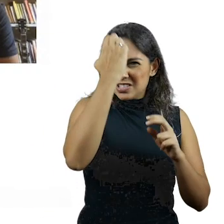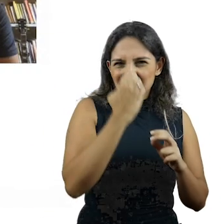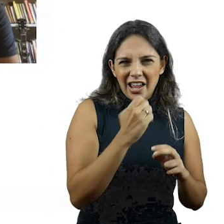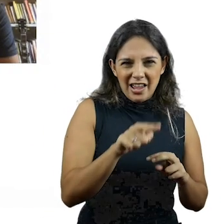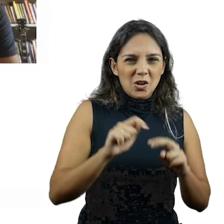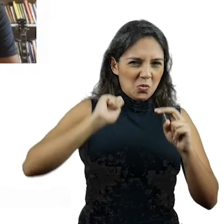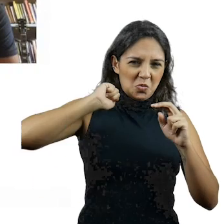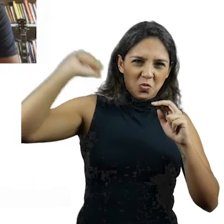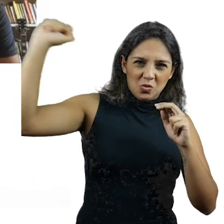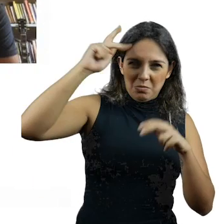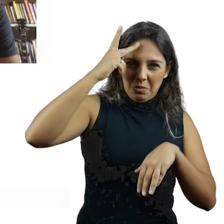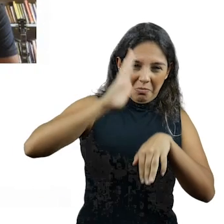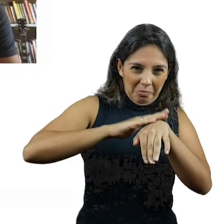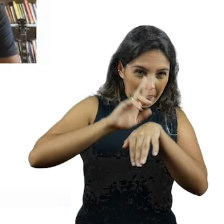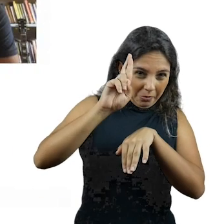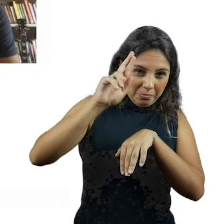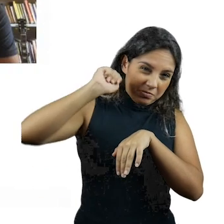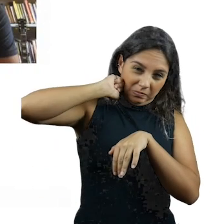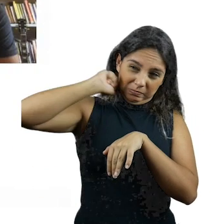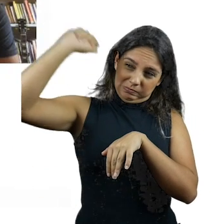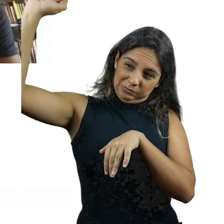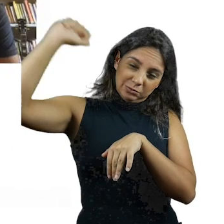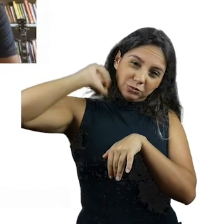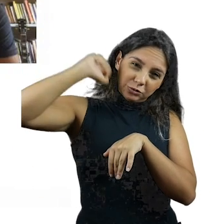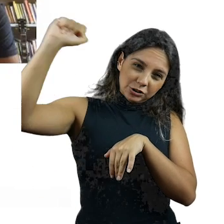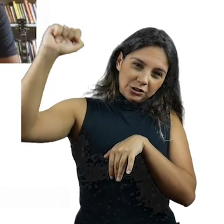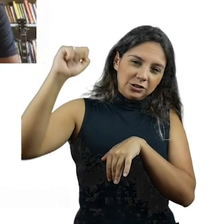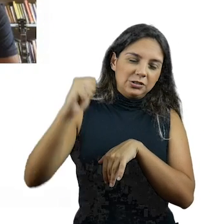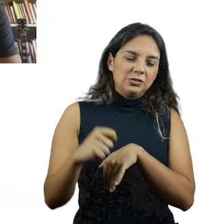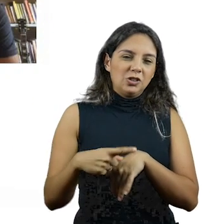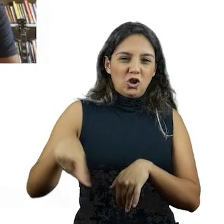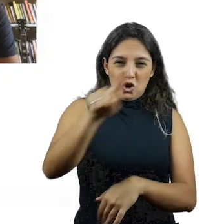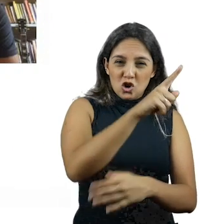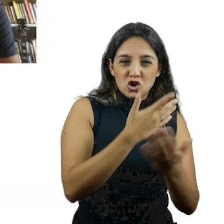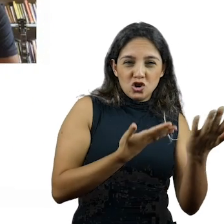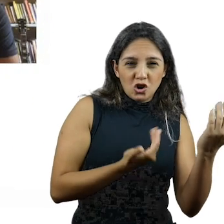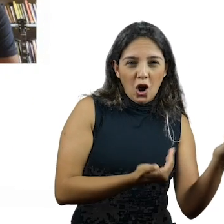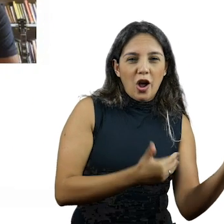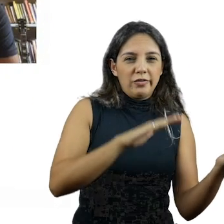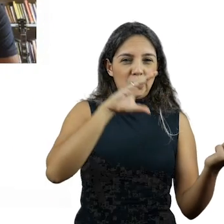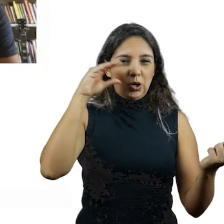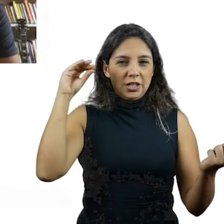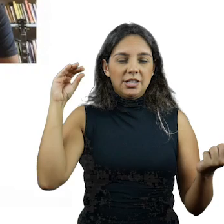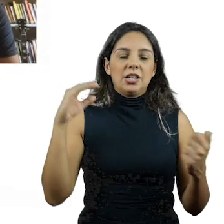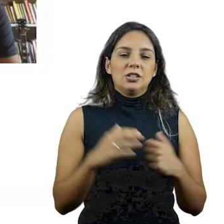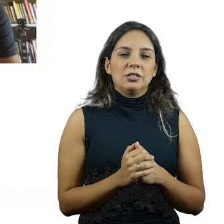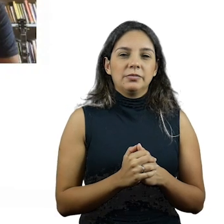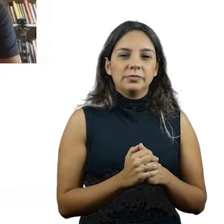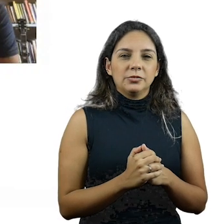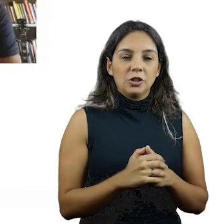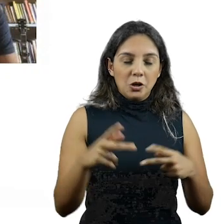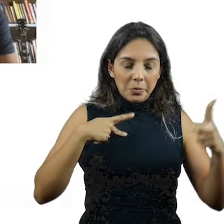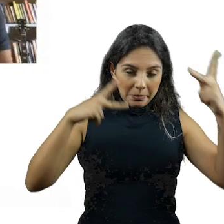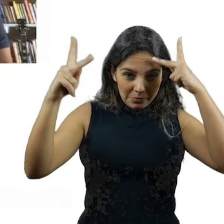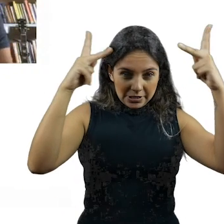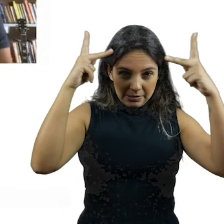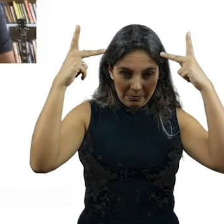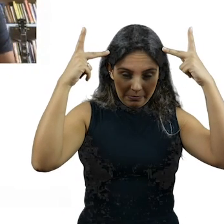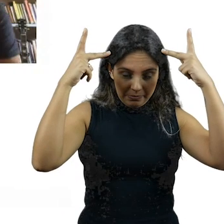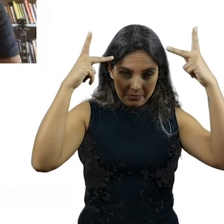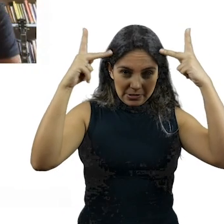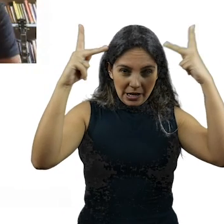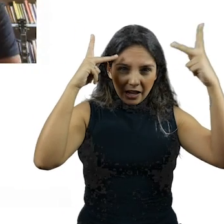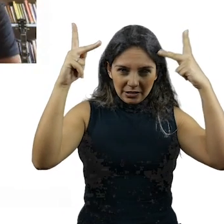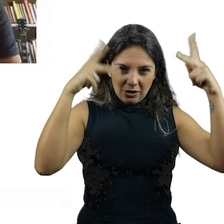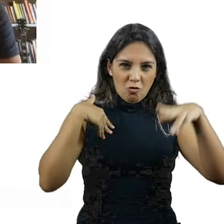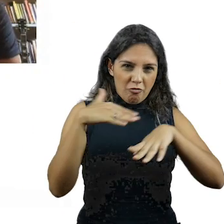cada vez maior. Infelizmente, muito entre os jovens. E um dos psiquiatras que eu conversei em São Paulo me